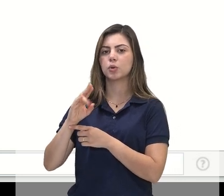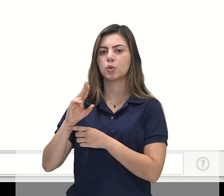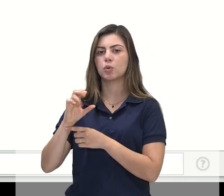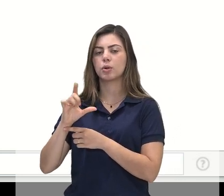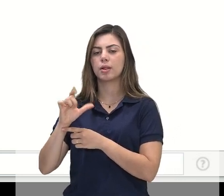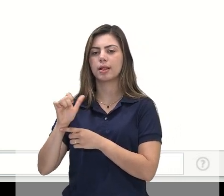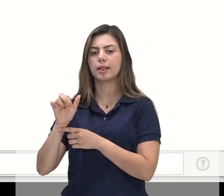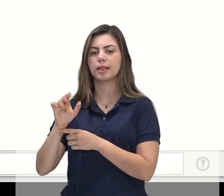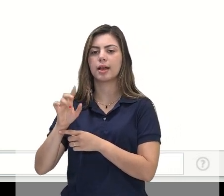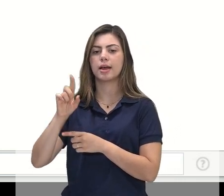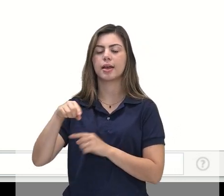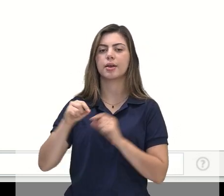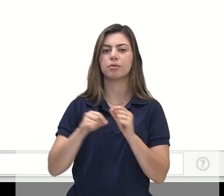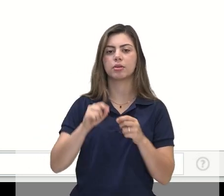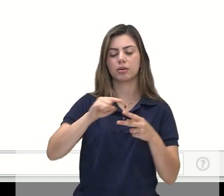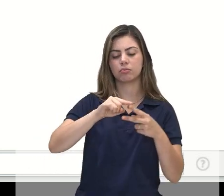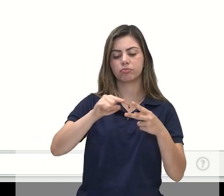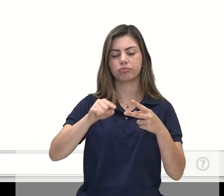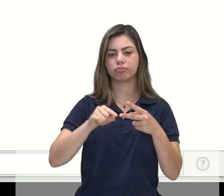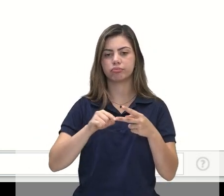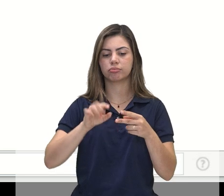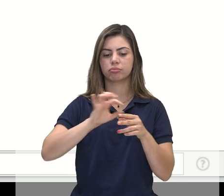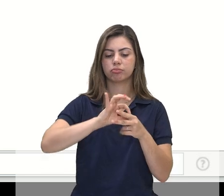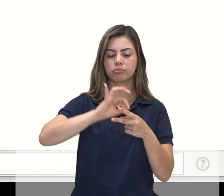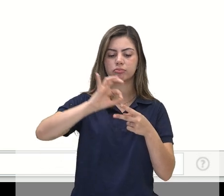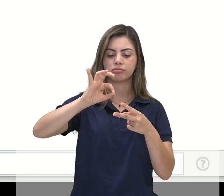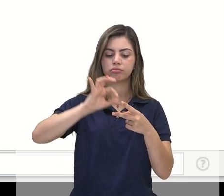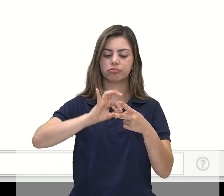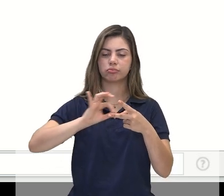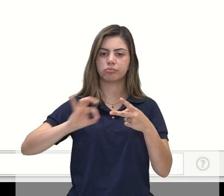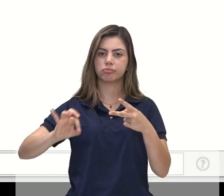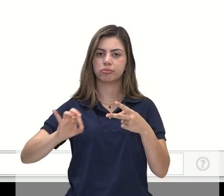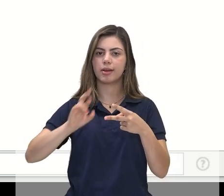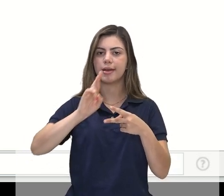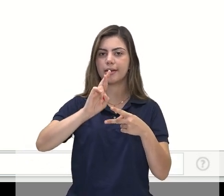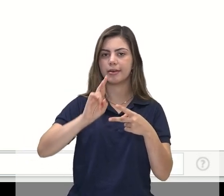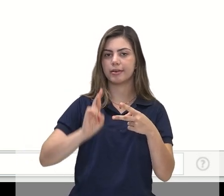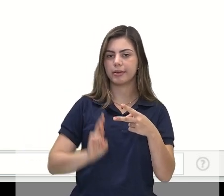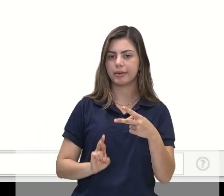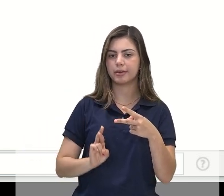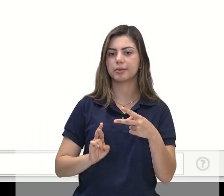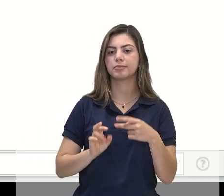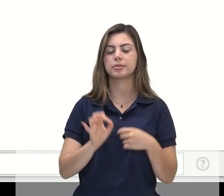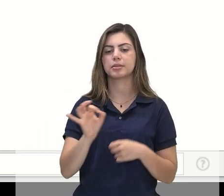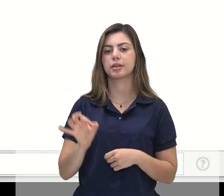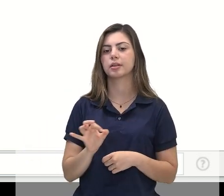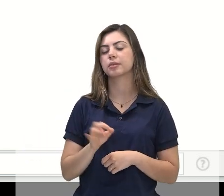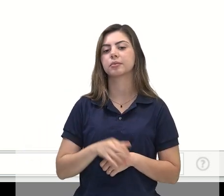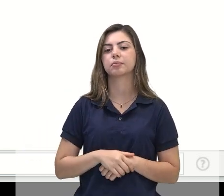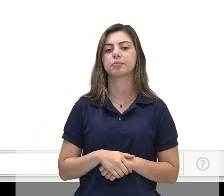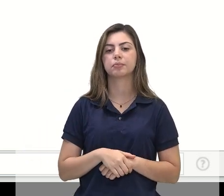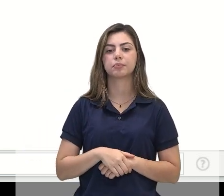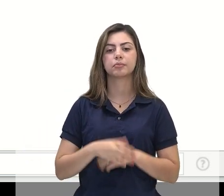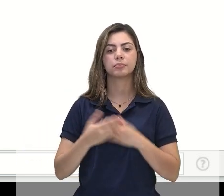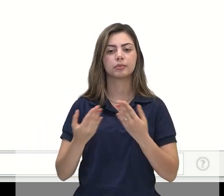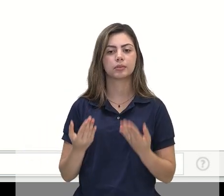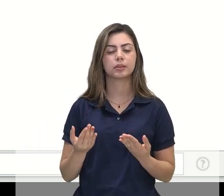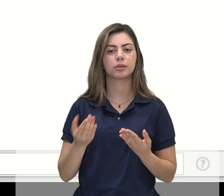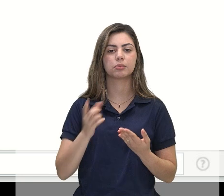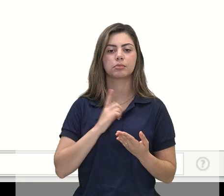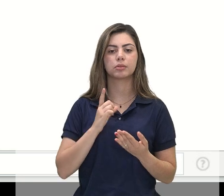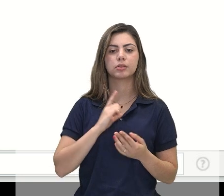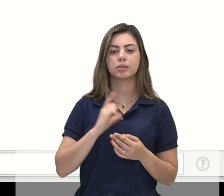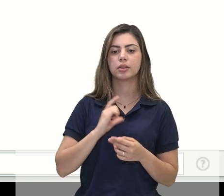por dois raios e um ângulo correspondente a eles, tá? Então, nós temos aqui esse raio que vai do segmento